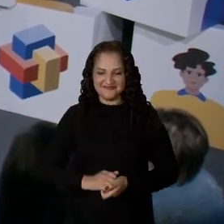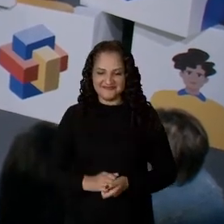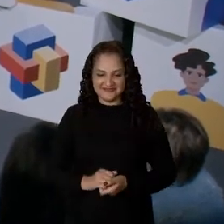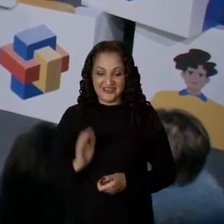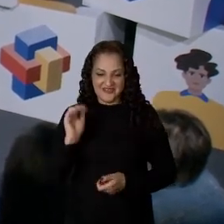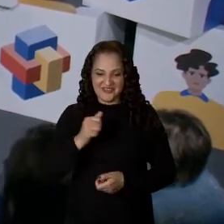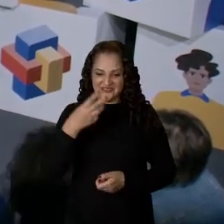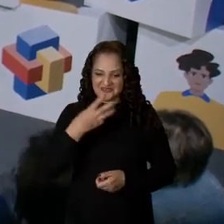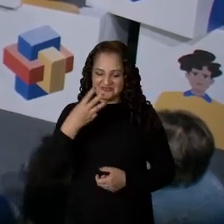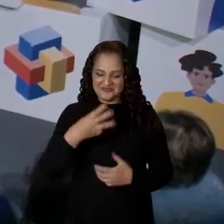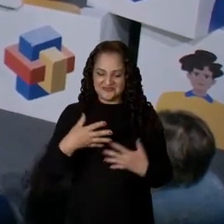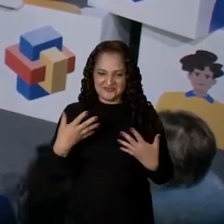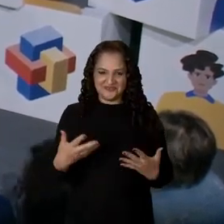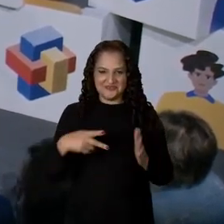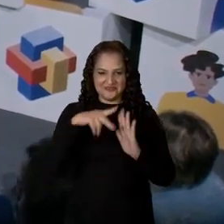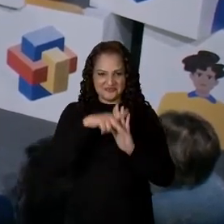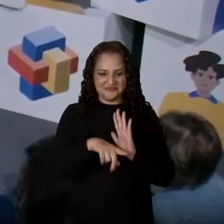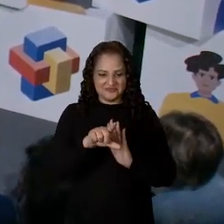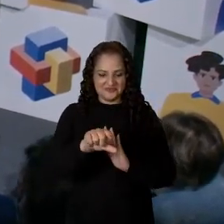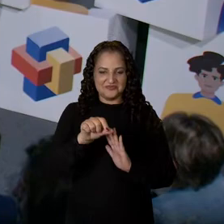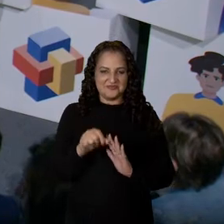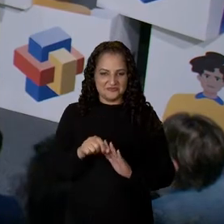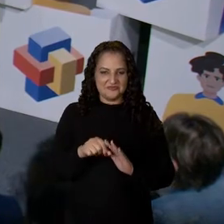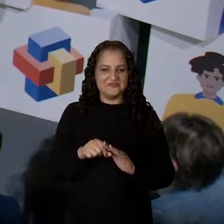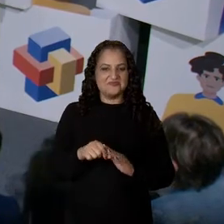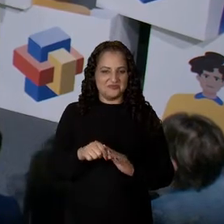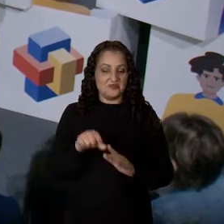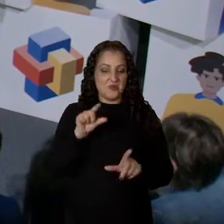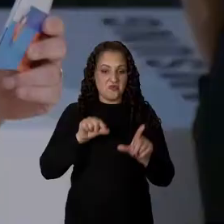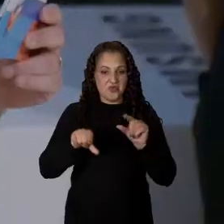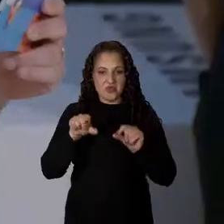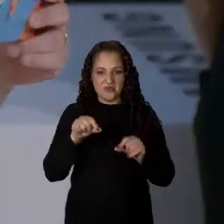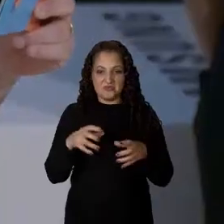Vamos para o terceiro, então, projeto escolhido pelo júri popular.